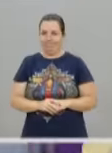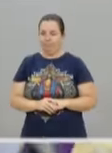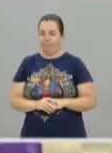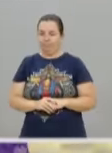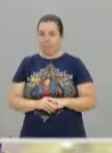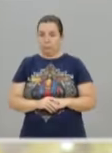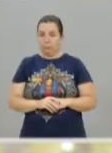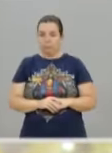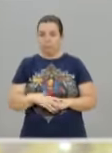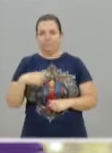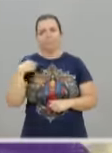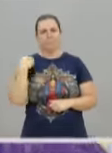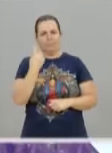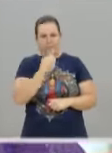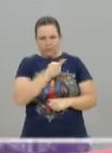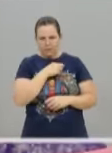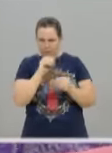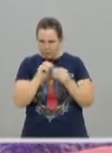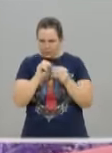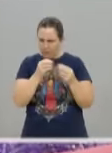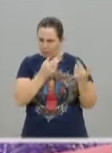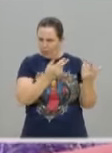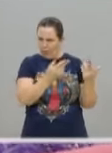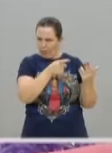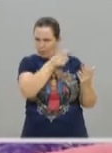Será que nós não estamos fazendo o